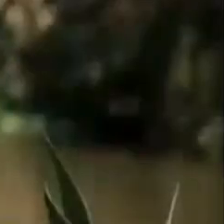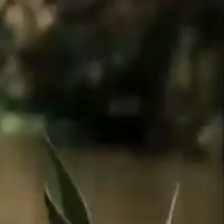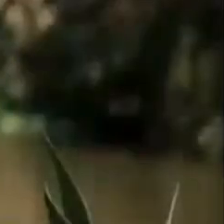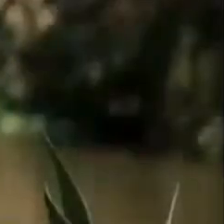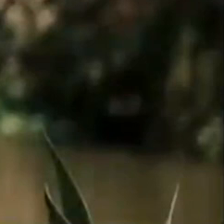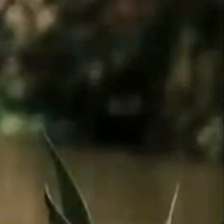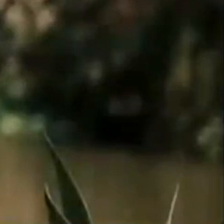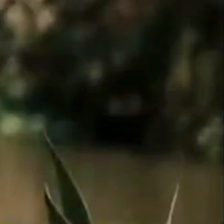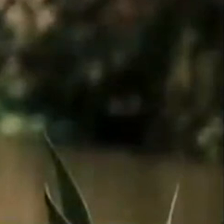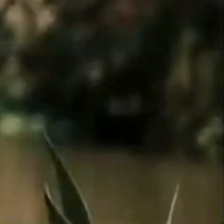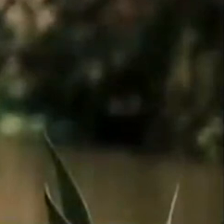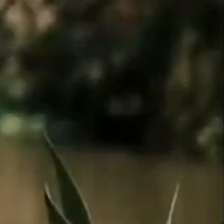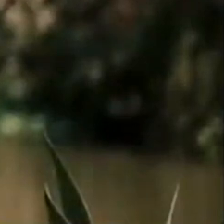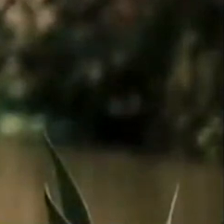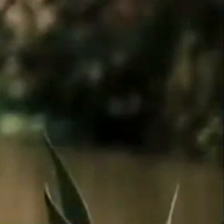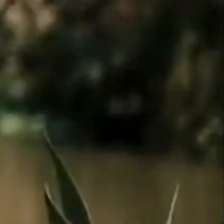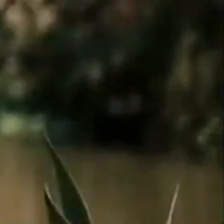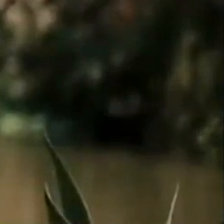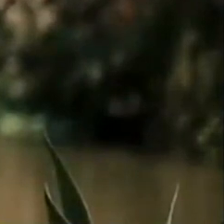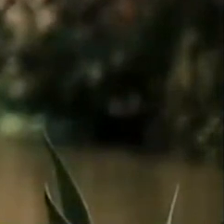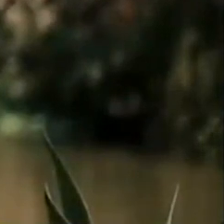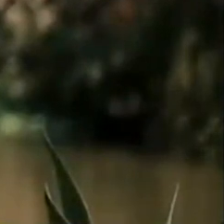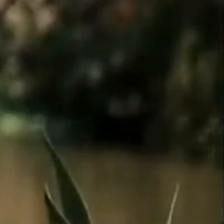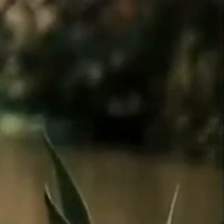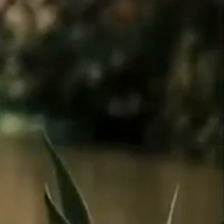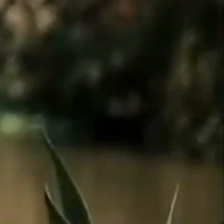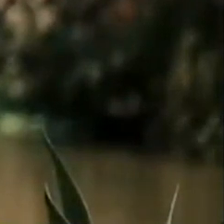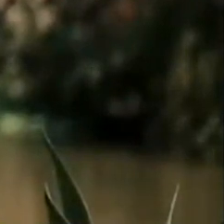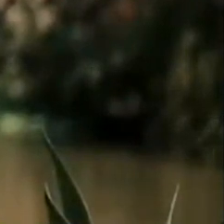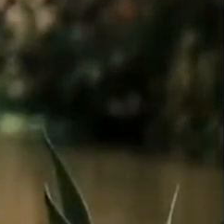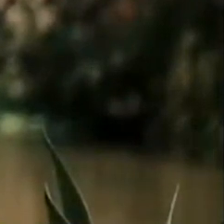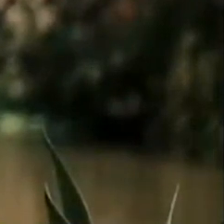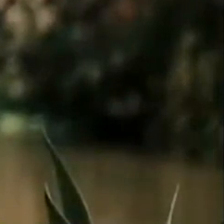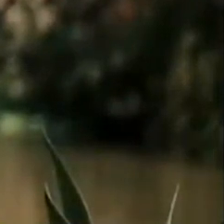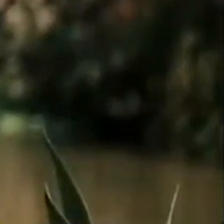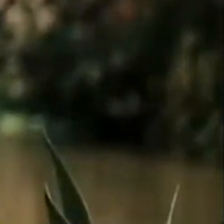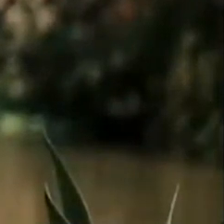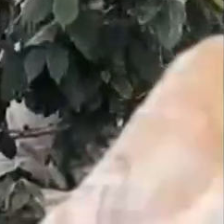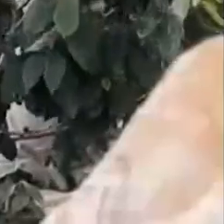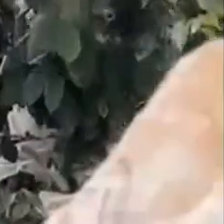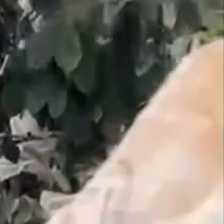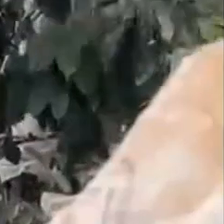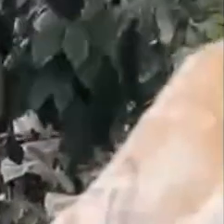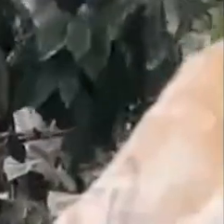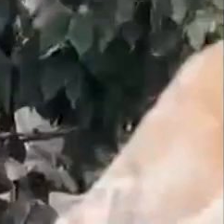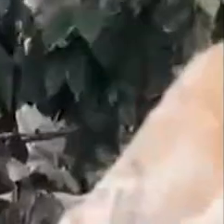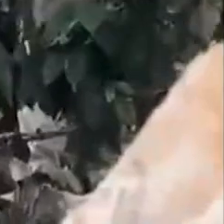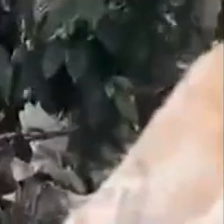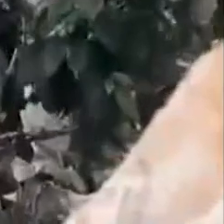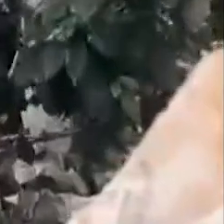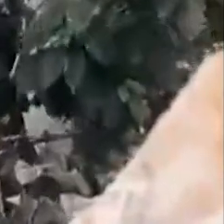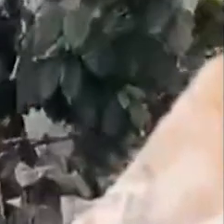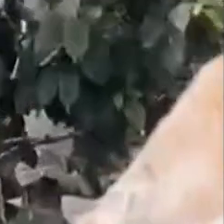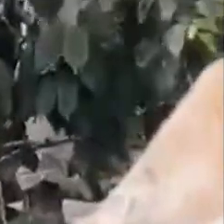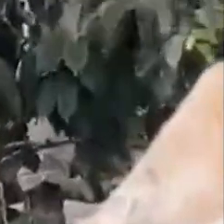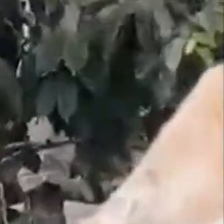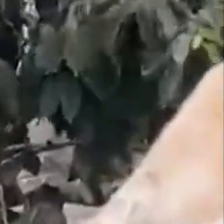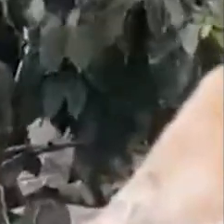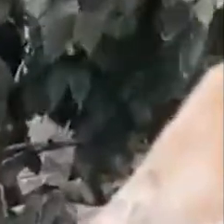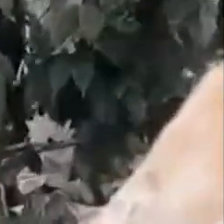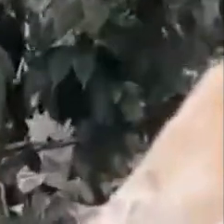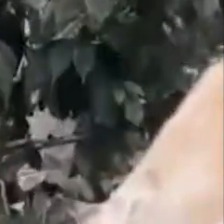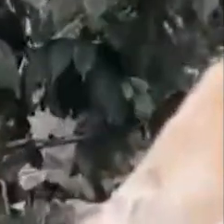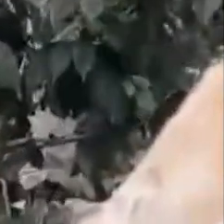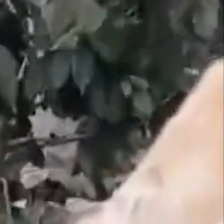minha a gente trabalhando nessa para poder dar seguimento no campo continuar com o trabalho que eles tiveram lá atrás e a gente dá seguimento aqui